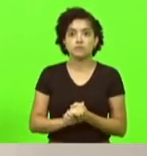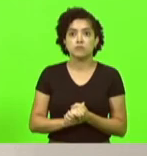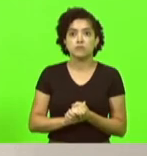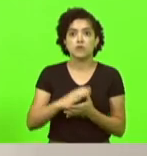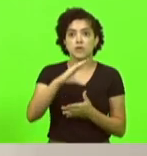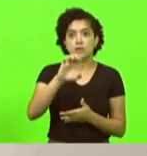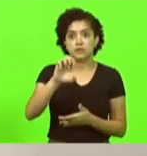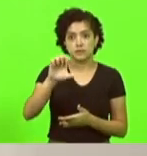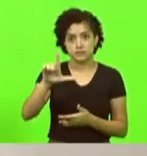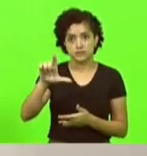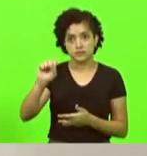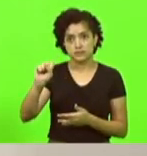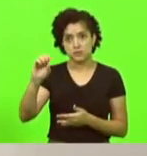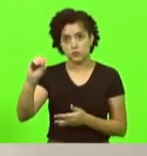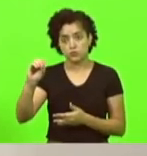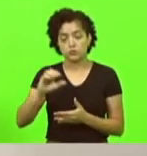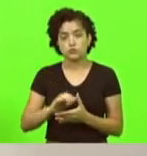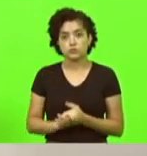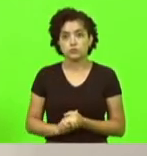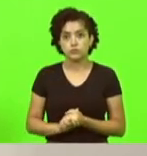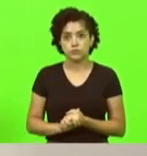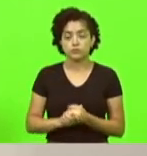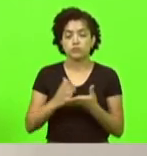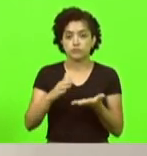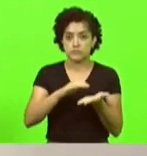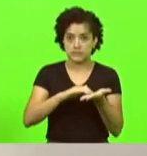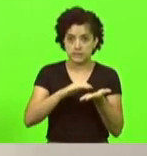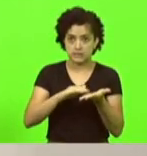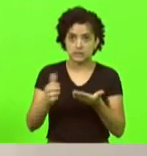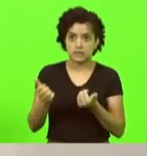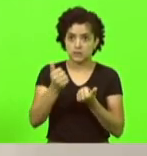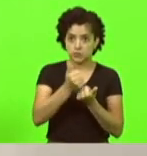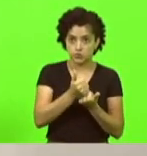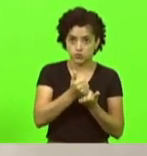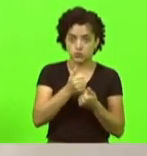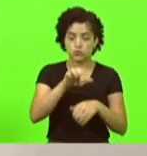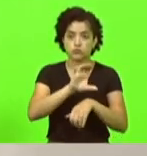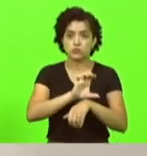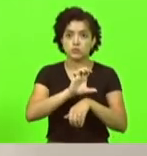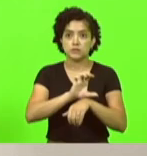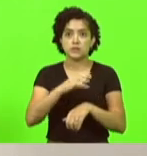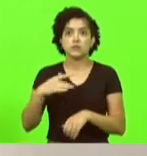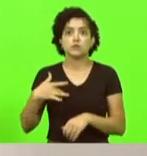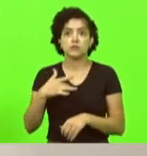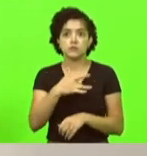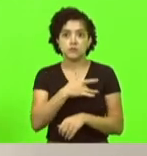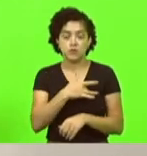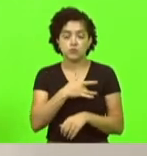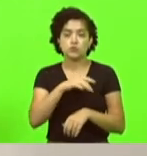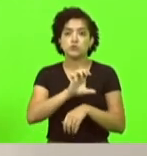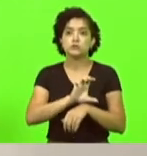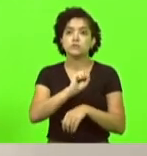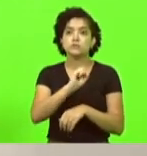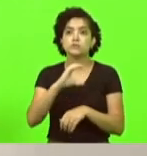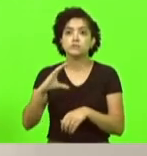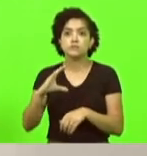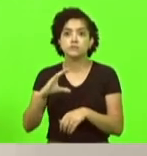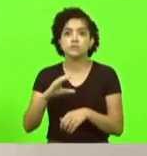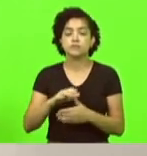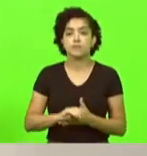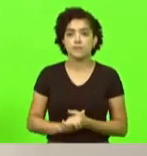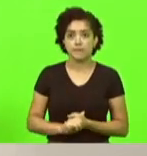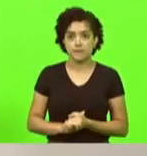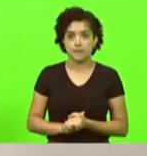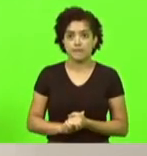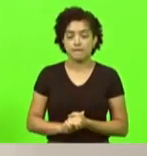maldaner é Excelentíssimo Senhor secretário adjunto de Estado da Saúde de Santa Catarina Alexandre